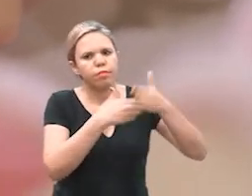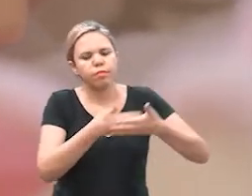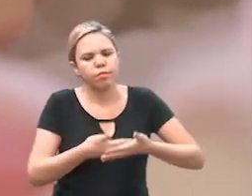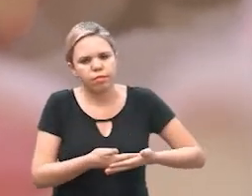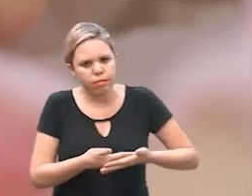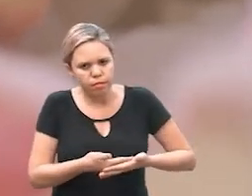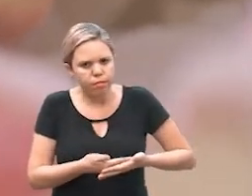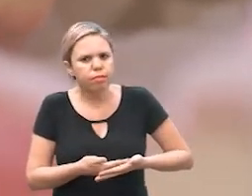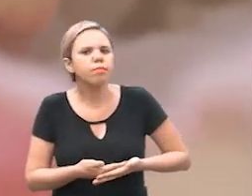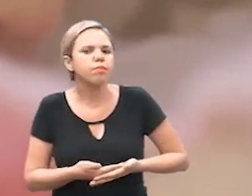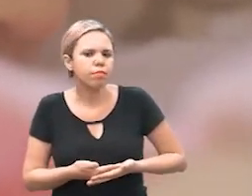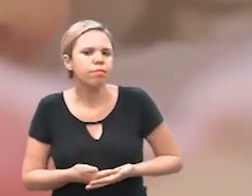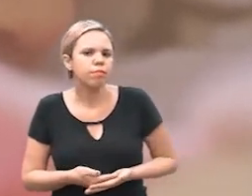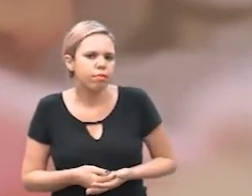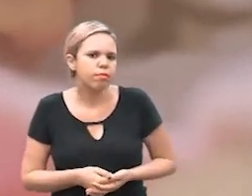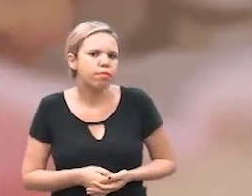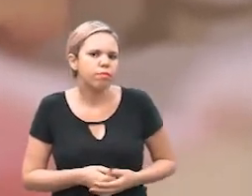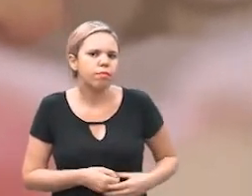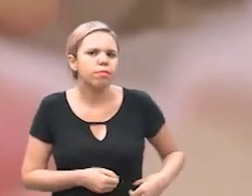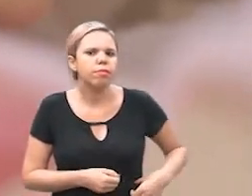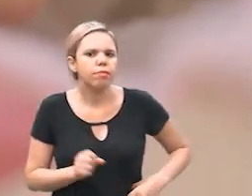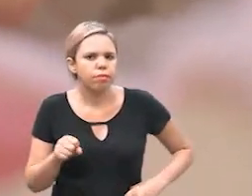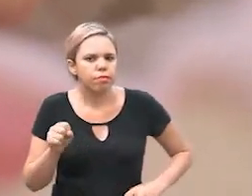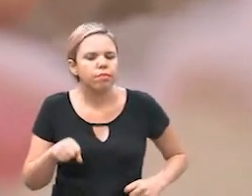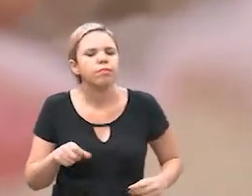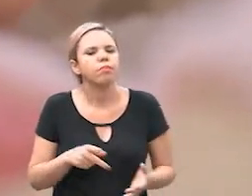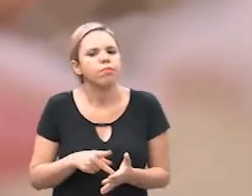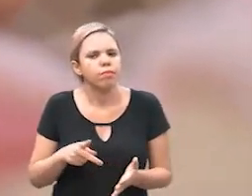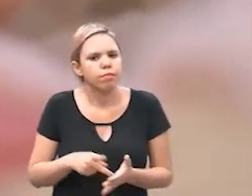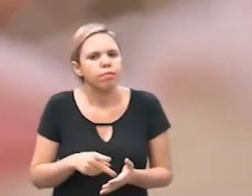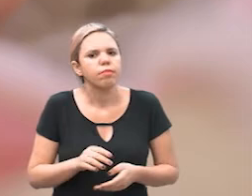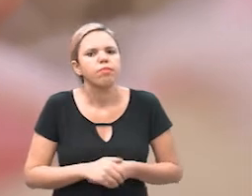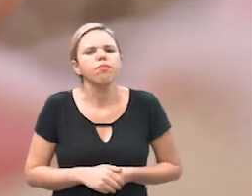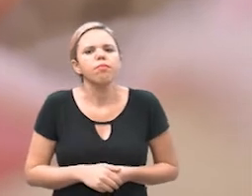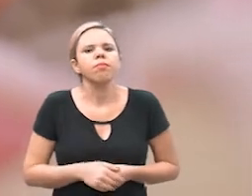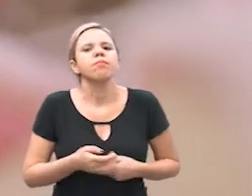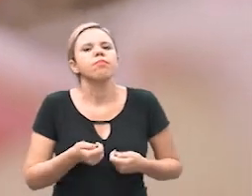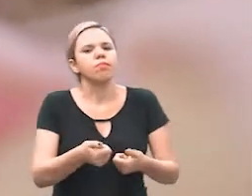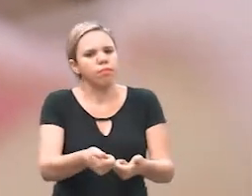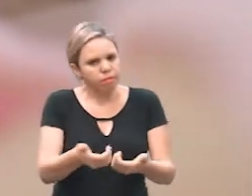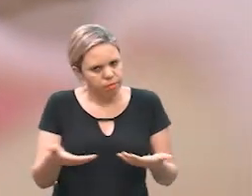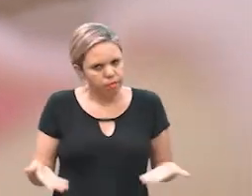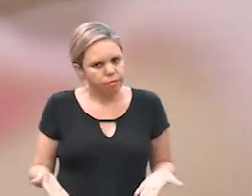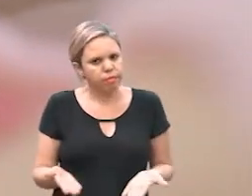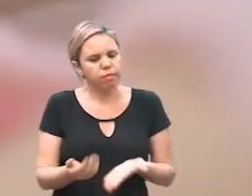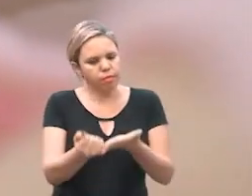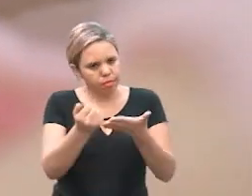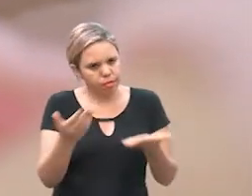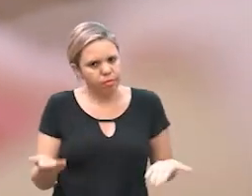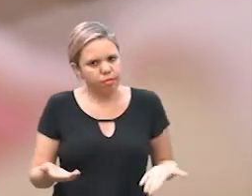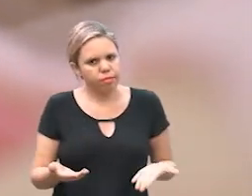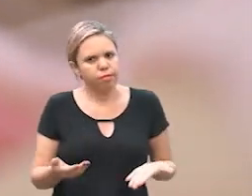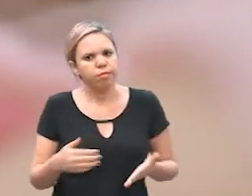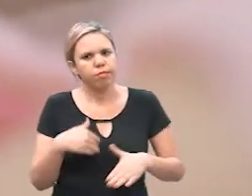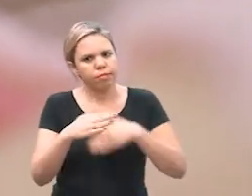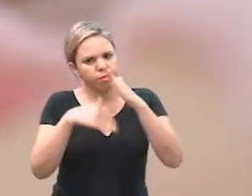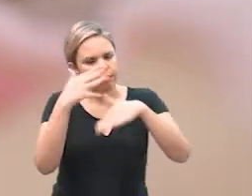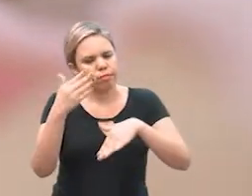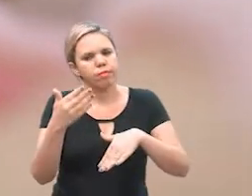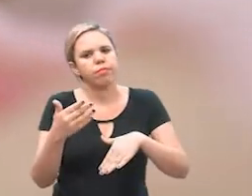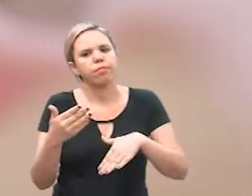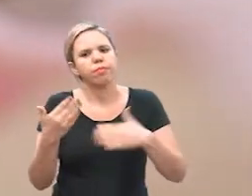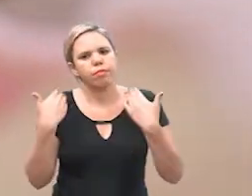né, Olivia? Sim, né? Tá aí os benefícios, né? Que são ajuda no